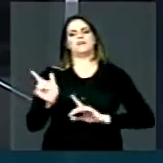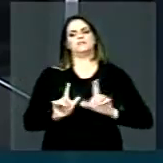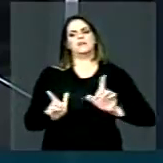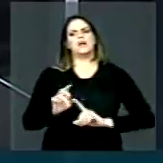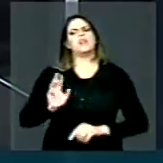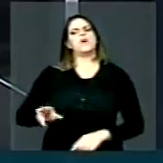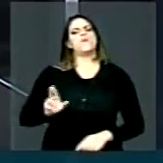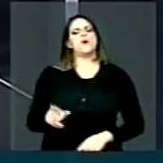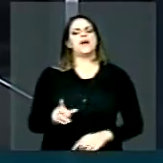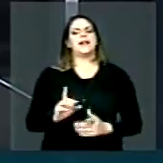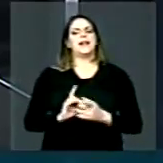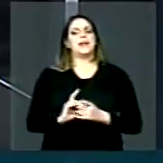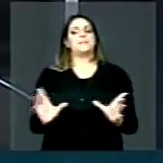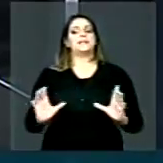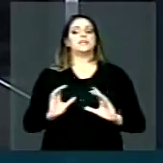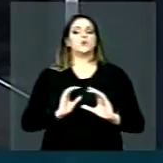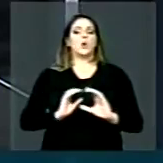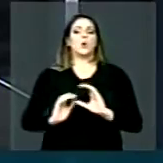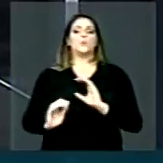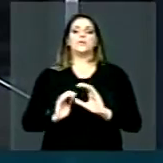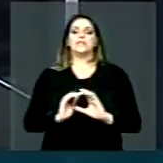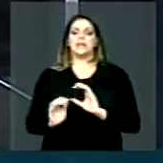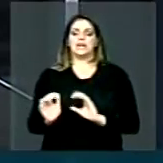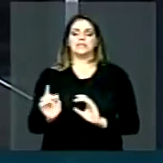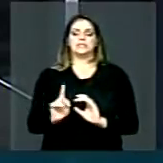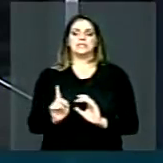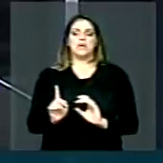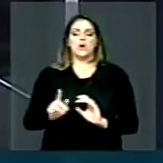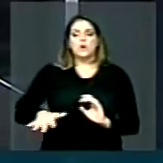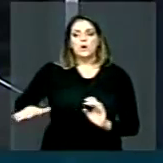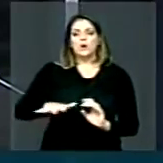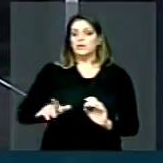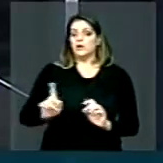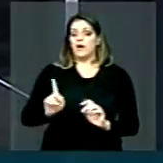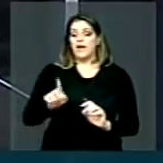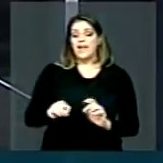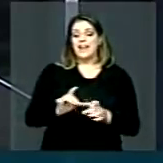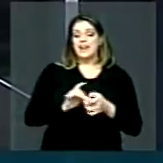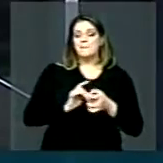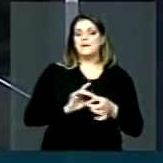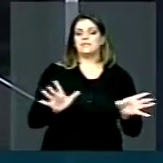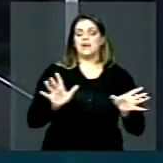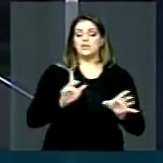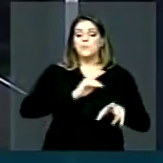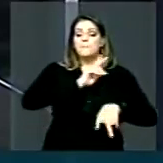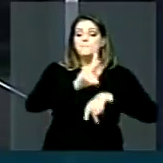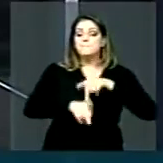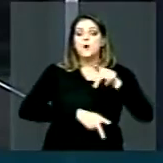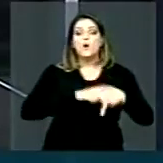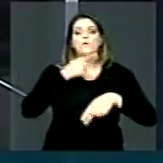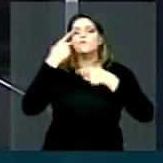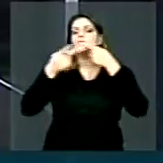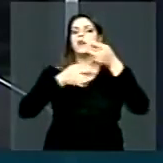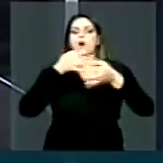dos meios de comunicação, a liberdade do povo brasileiro se manifestar em primeiro lugar. Senhor presidente.